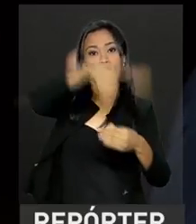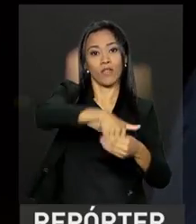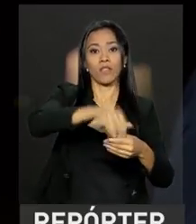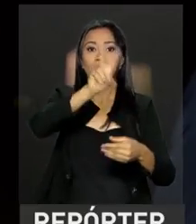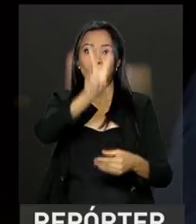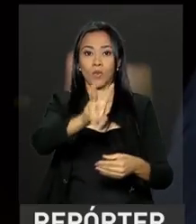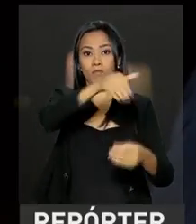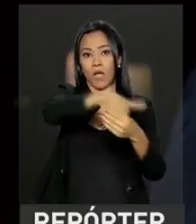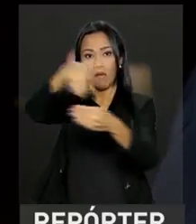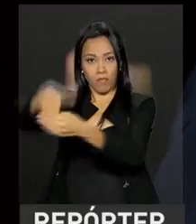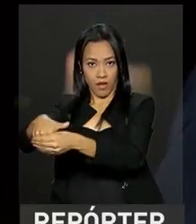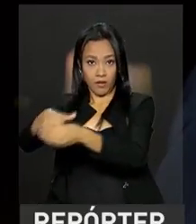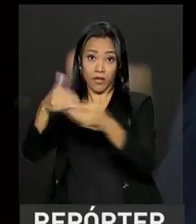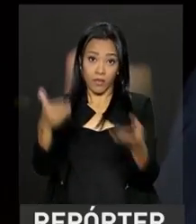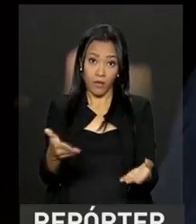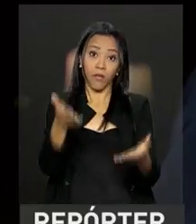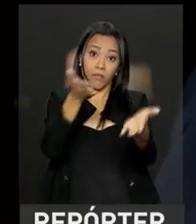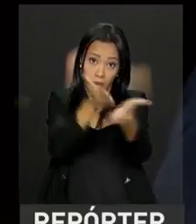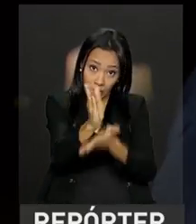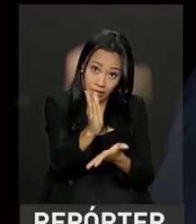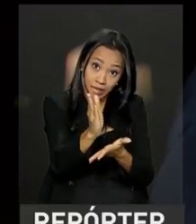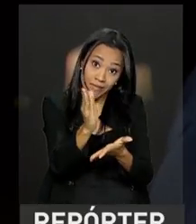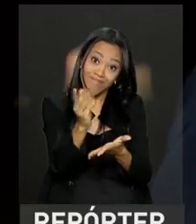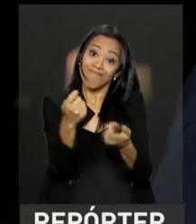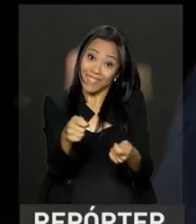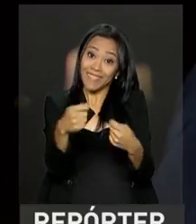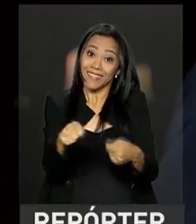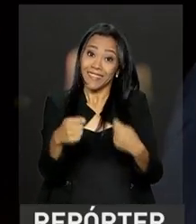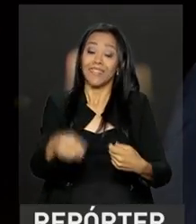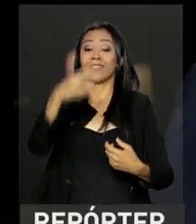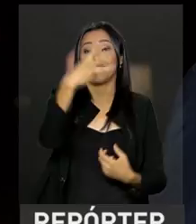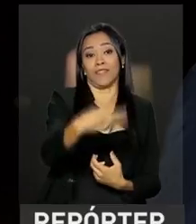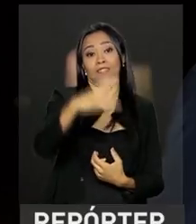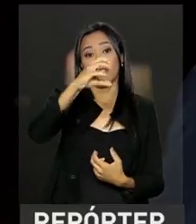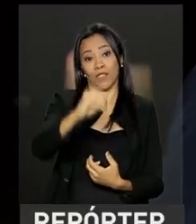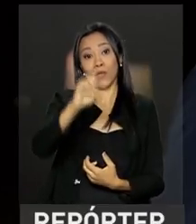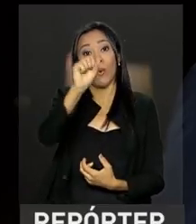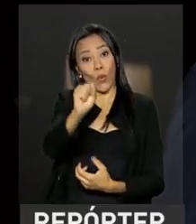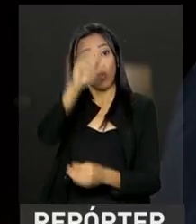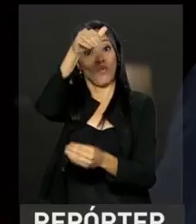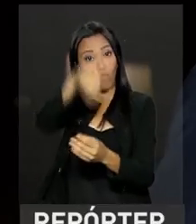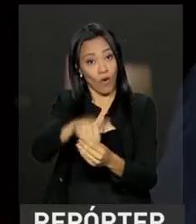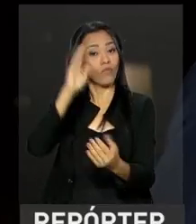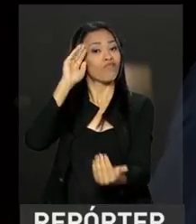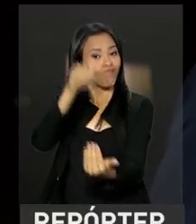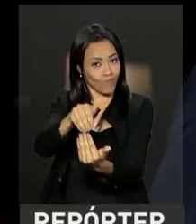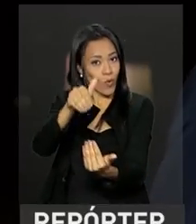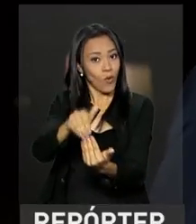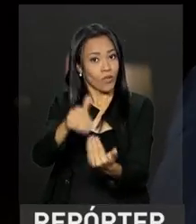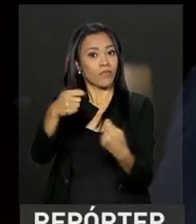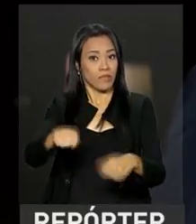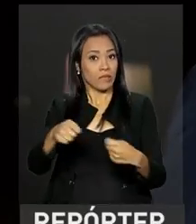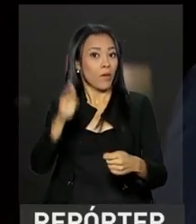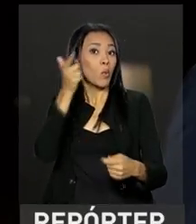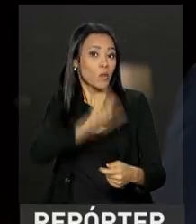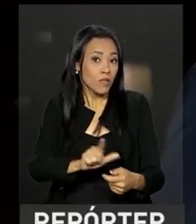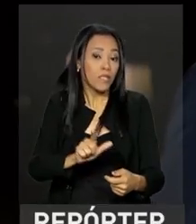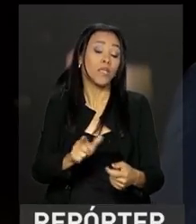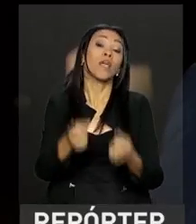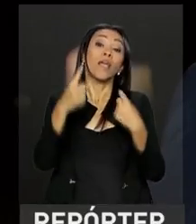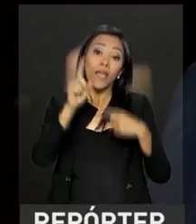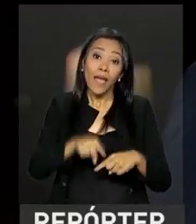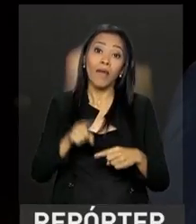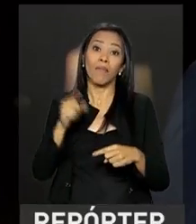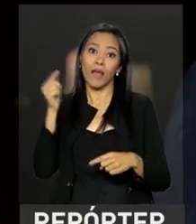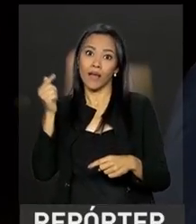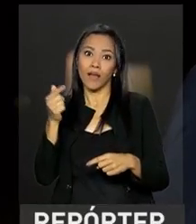dois turnos e para ser aprovado precisa de no mínimo 308 votos favoráveis e é para obter os votos dos deputados